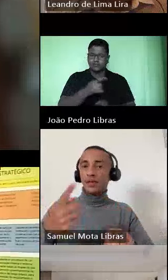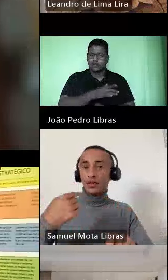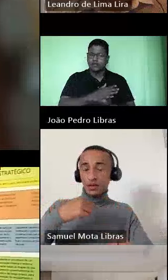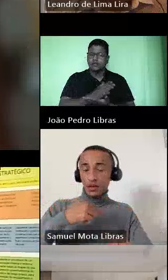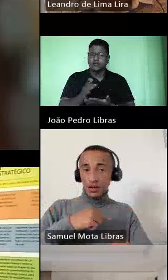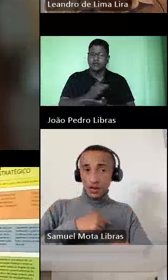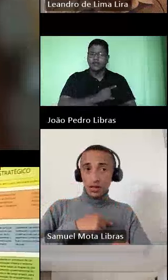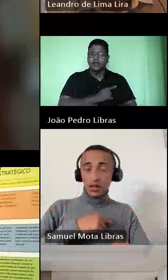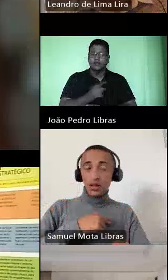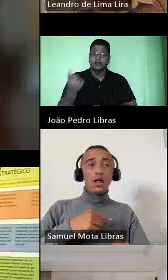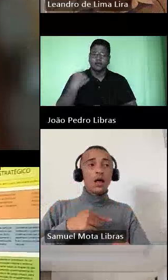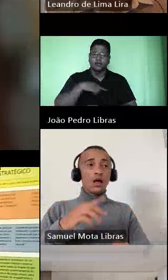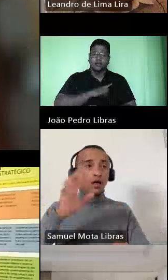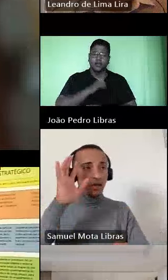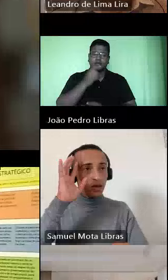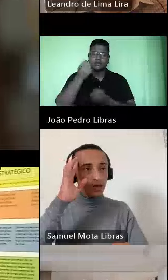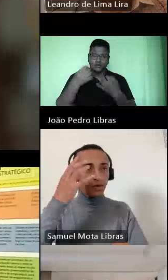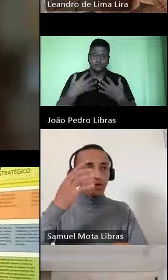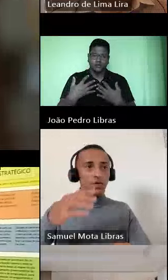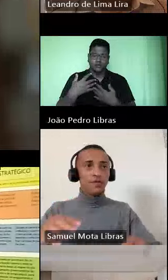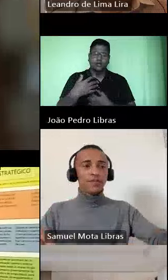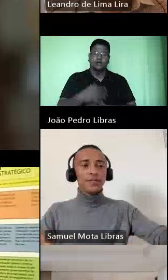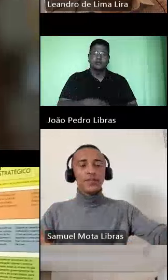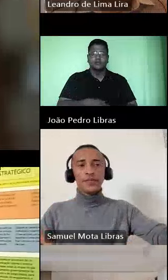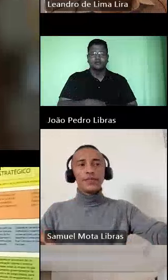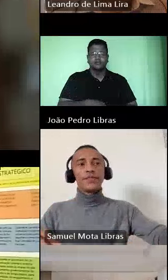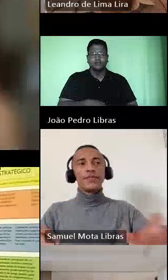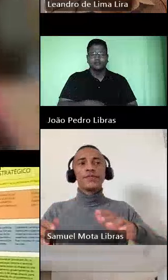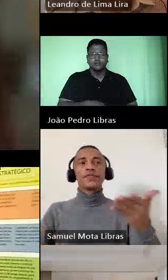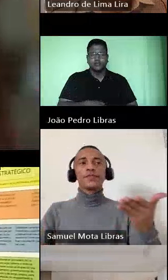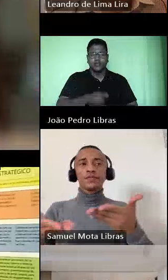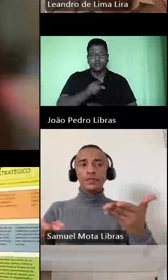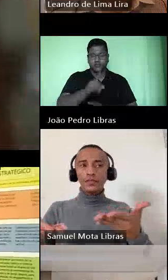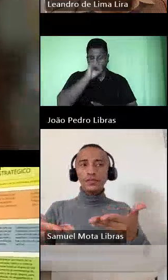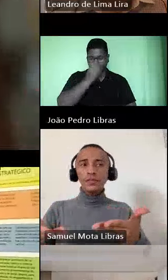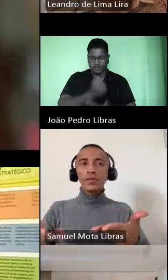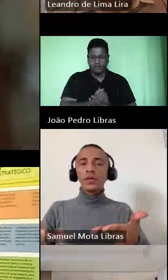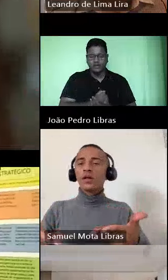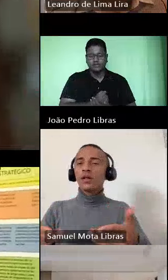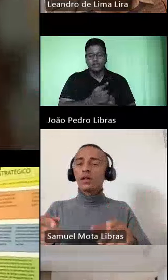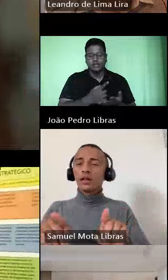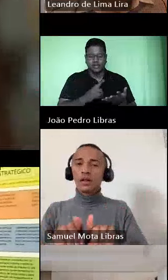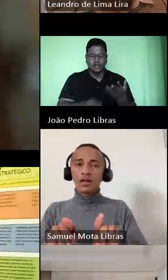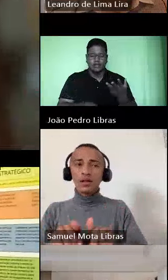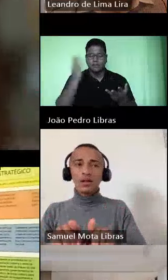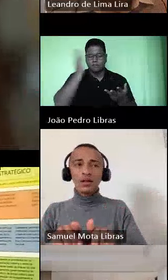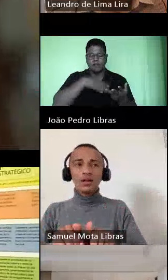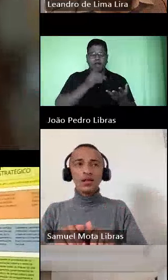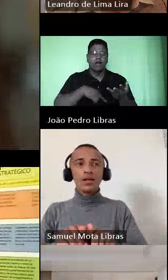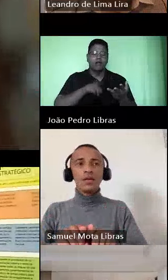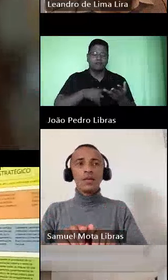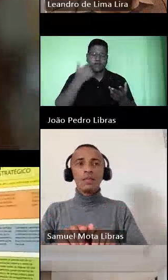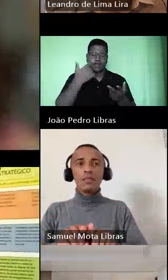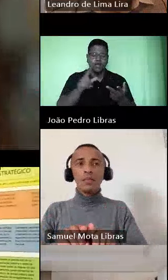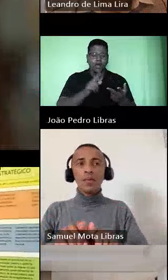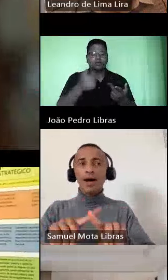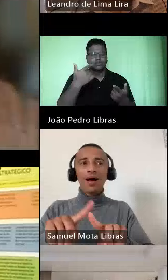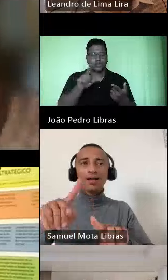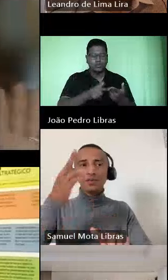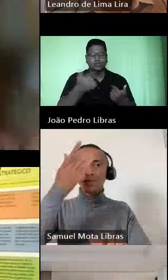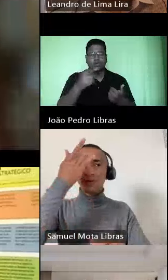né no tomador de decisão você toma baseado em evidências etc tá tá tá tá mas ninguém sabe porque